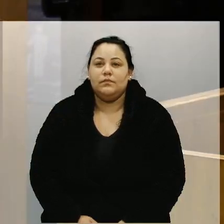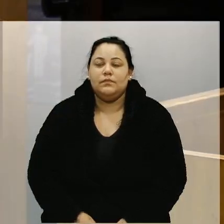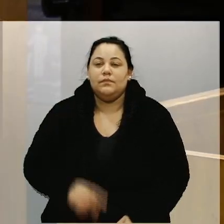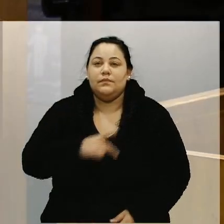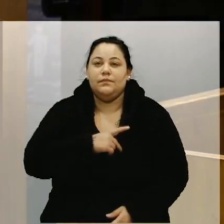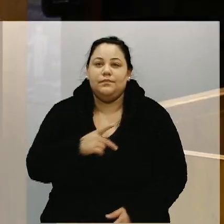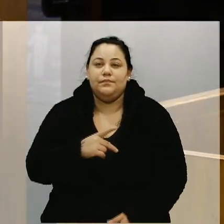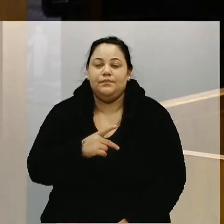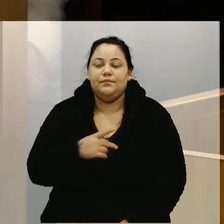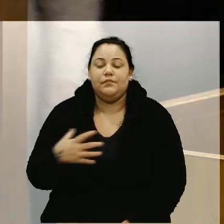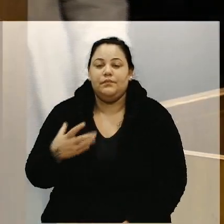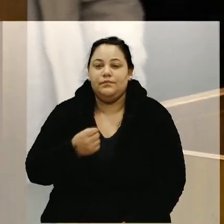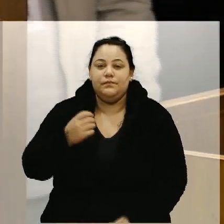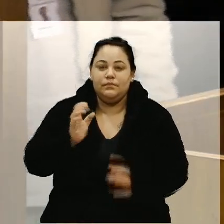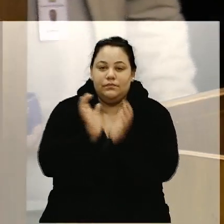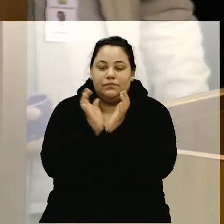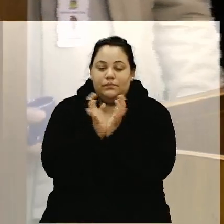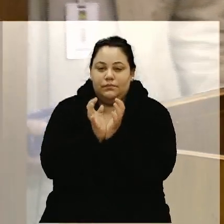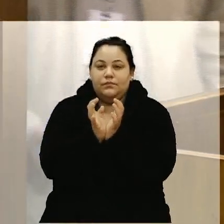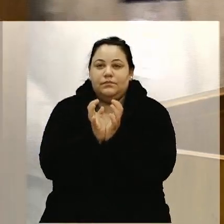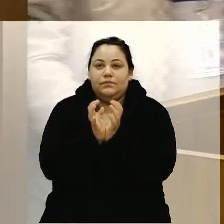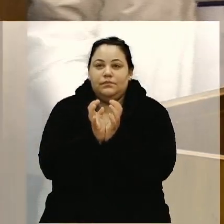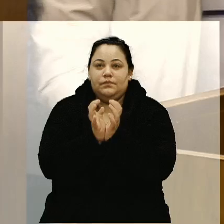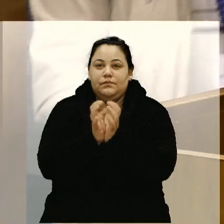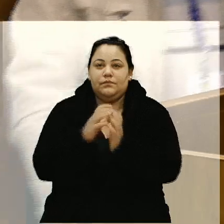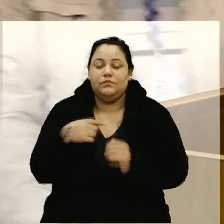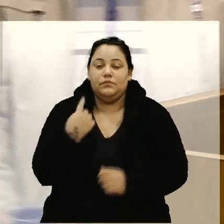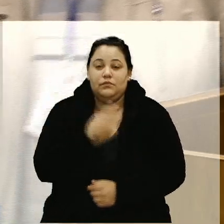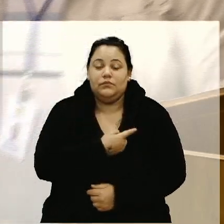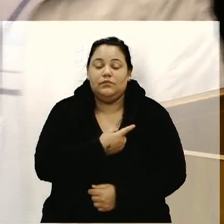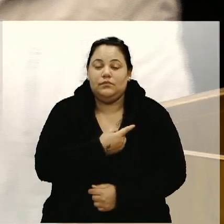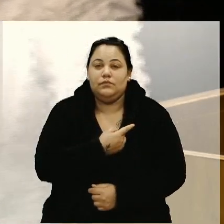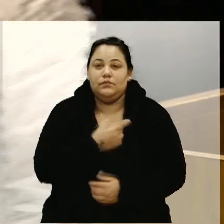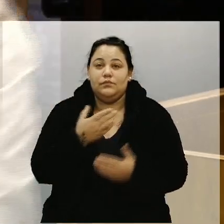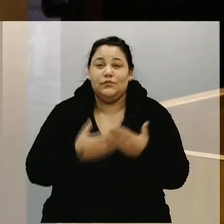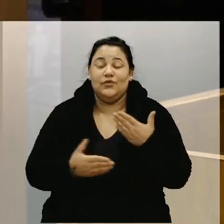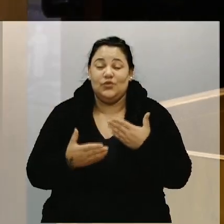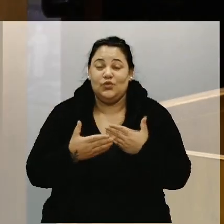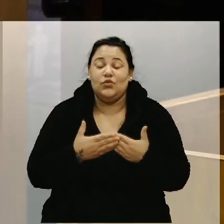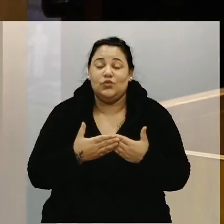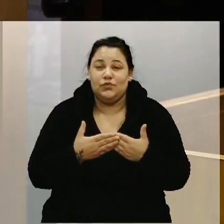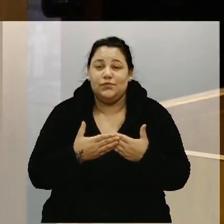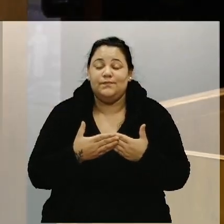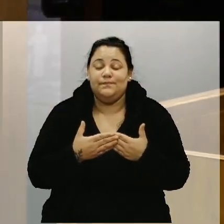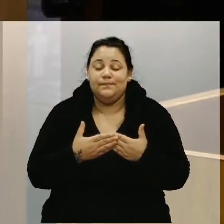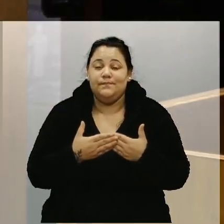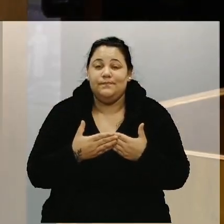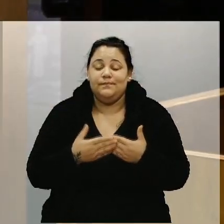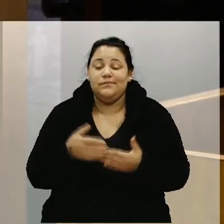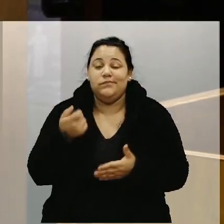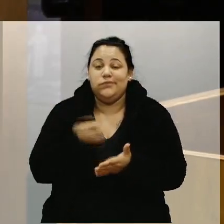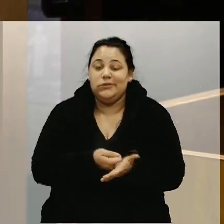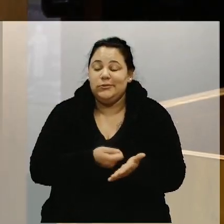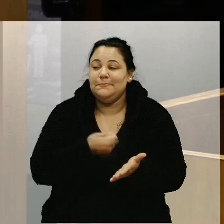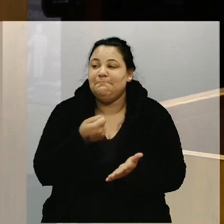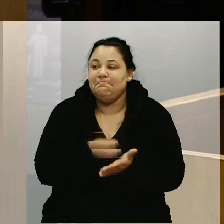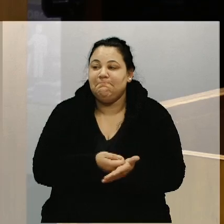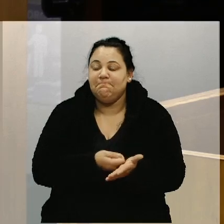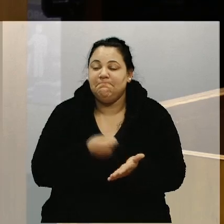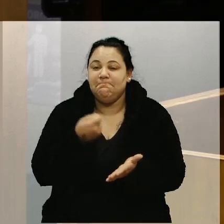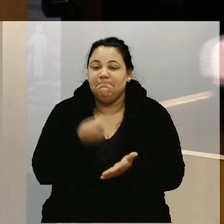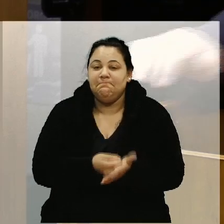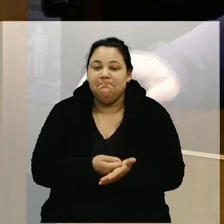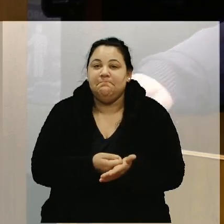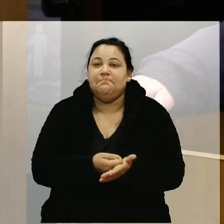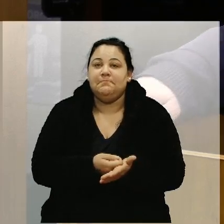Senhora presidente, caros colegas, nós estamos todos, todos numa luta contra o